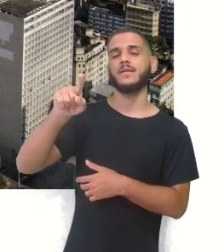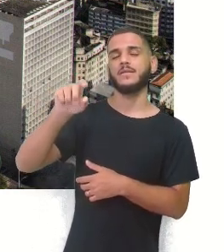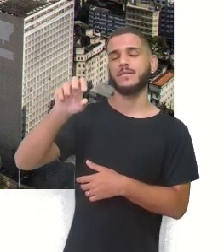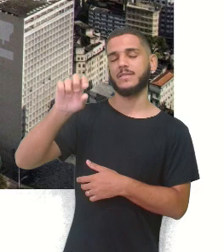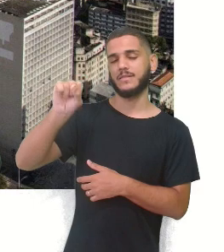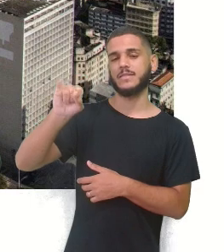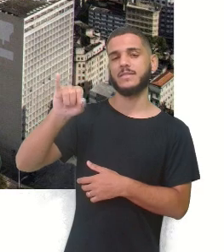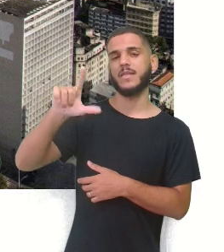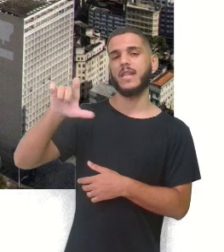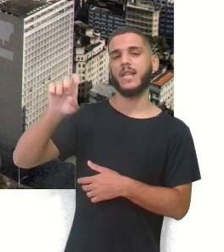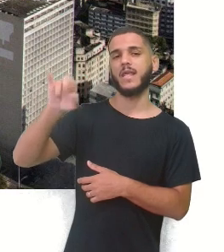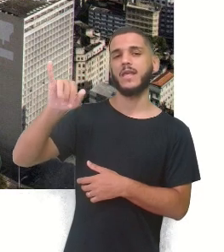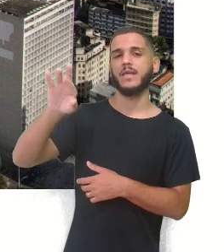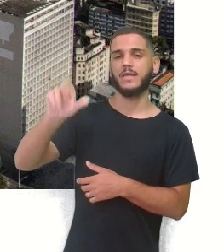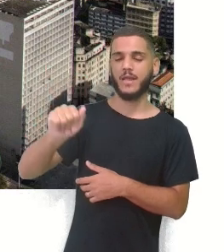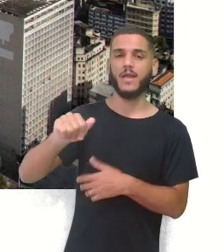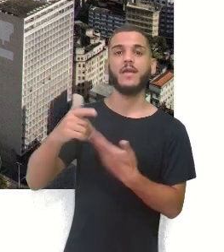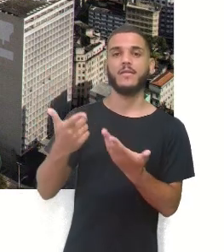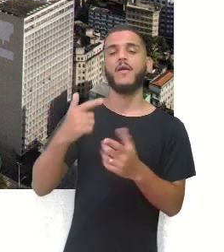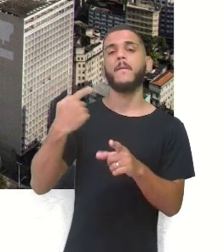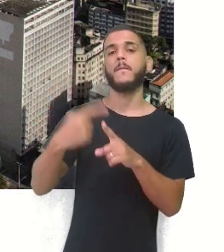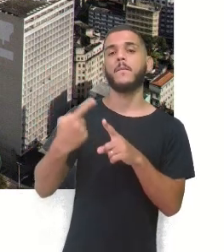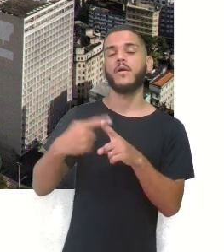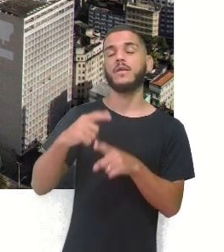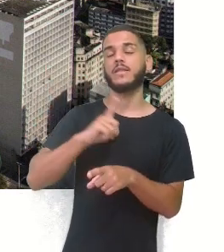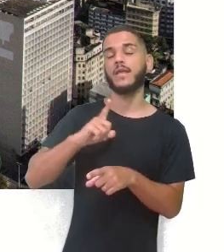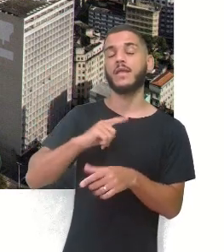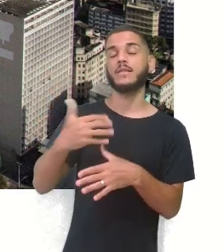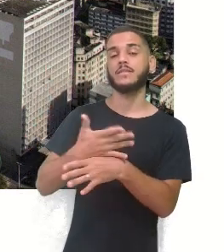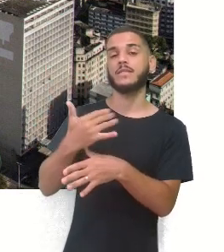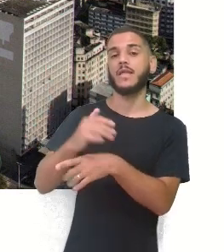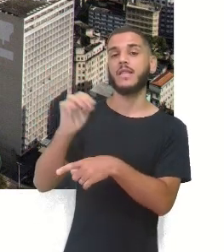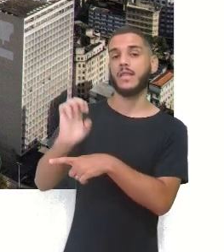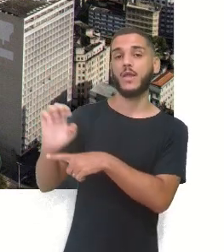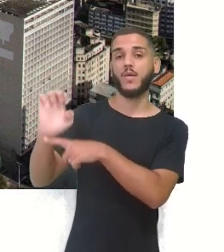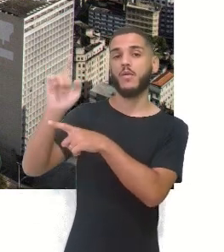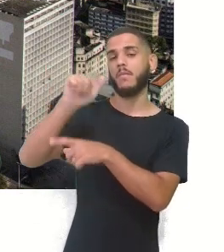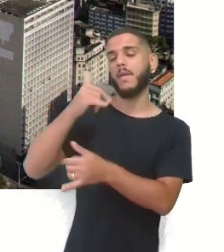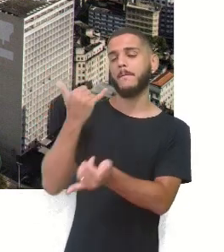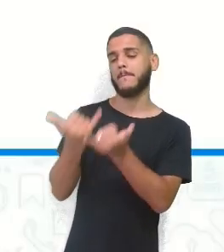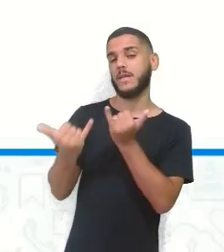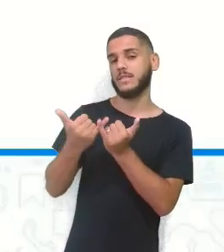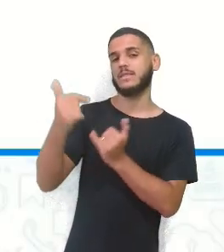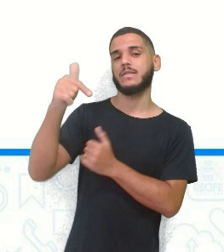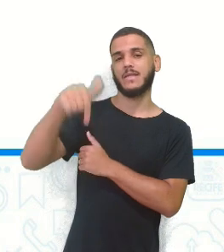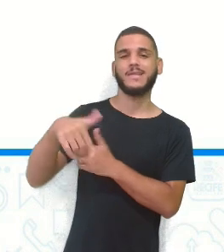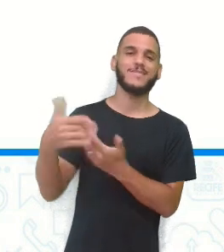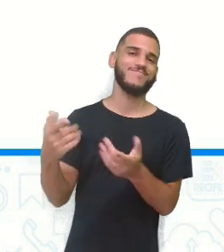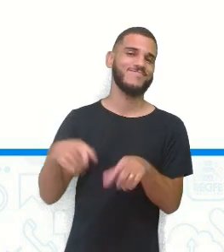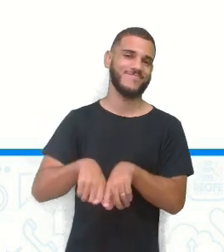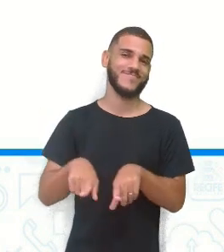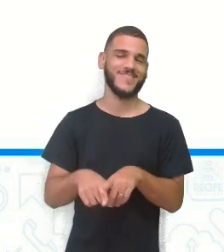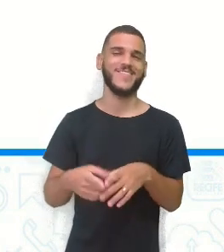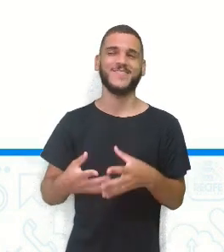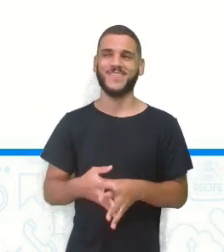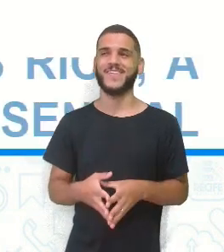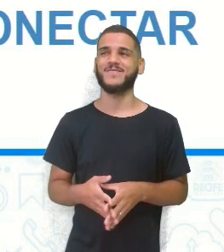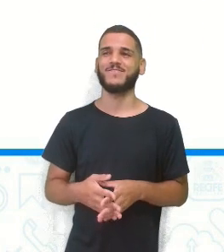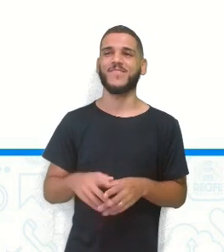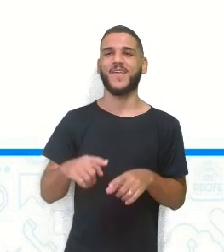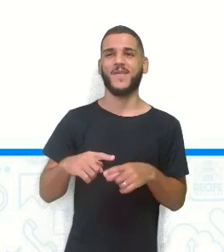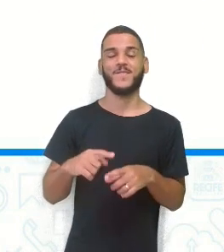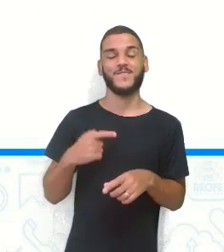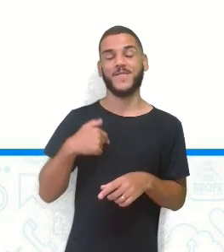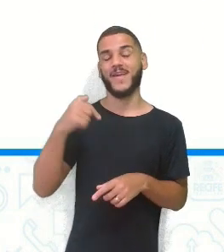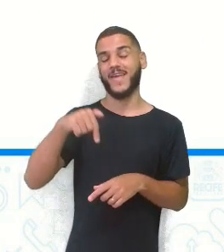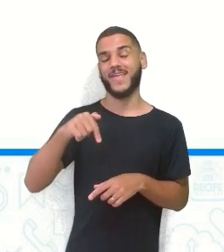oceano, na Europa, né, que chama assim, e é parecido com a gente. Claro, a gente é mais bonito. Também acho. Puxando um pouquinho a sardinha pra